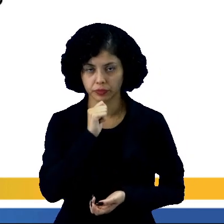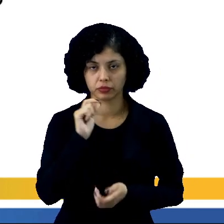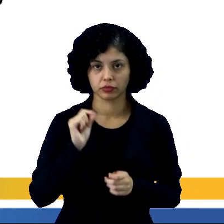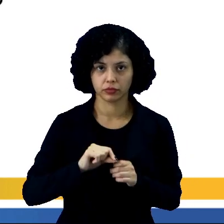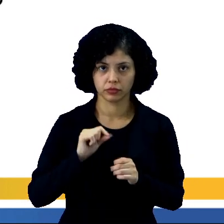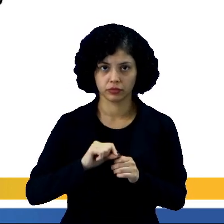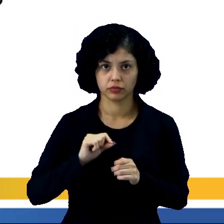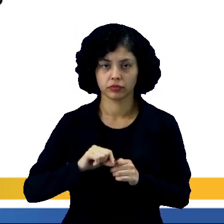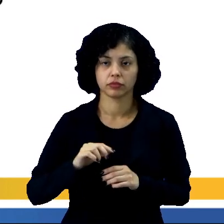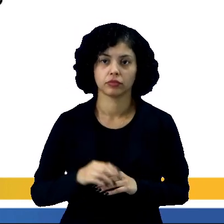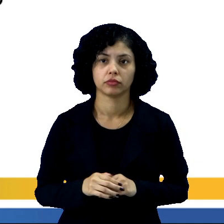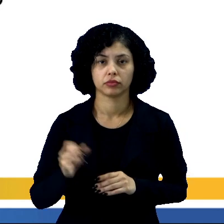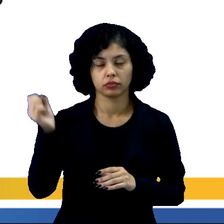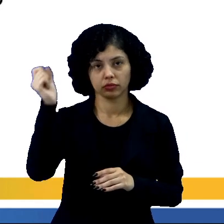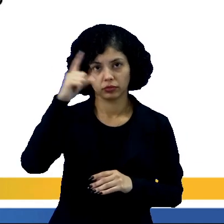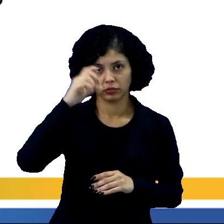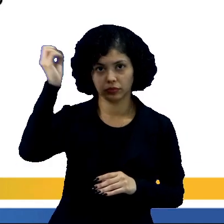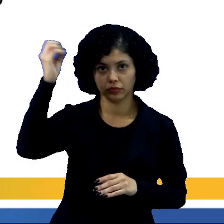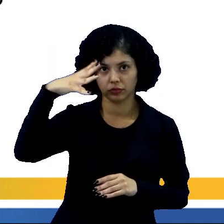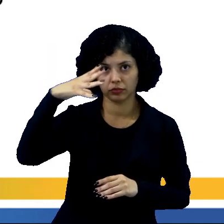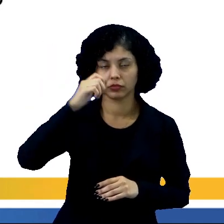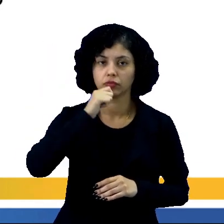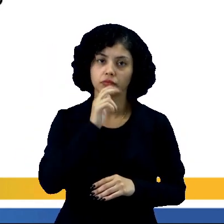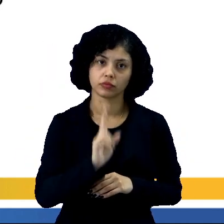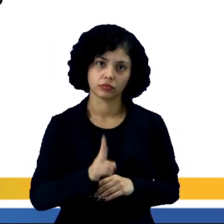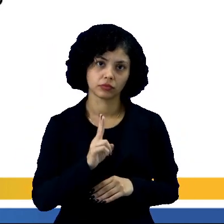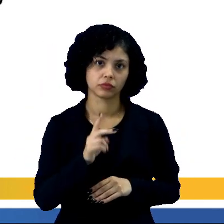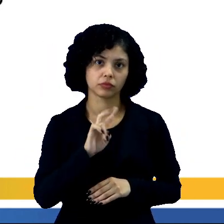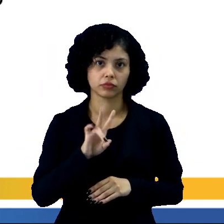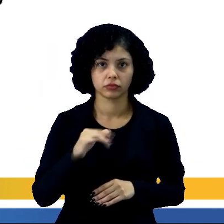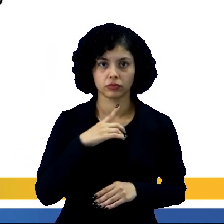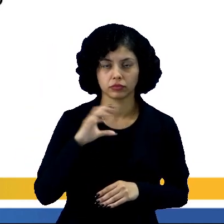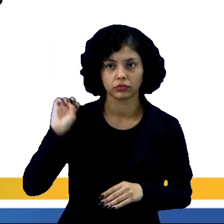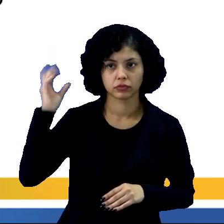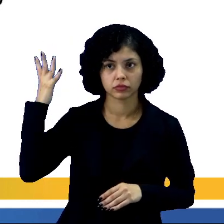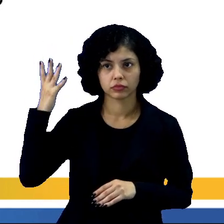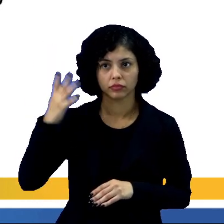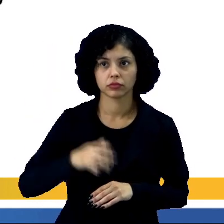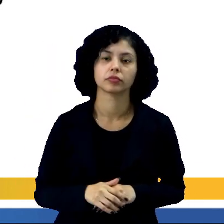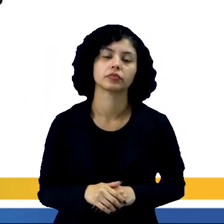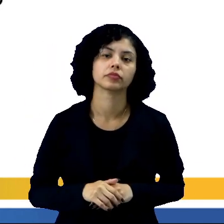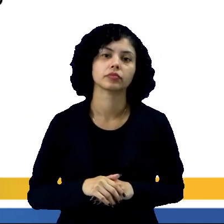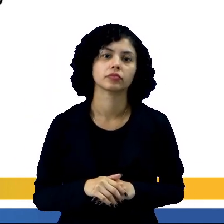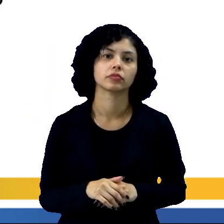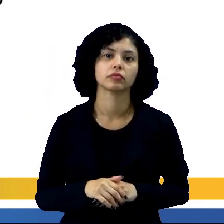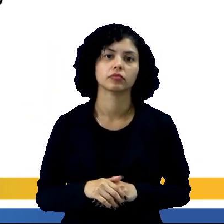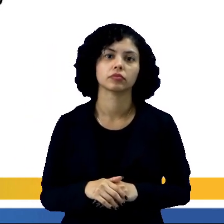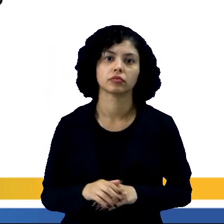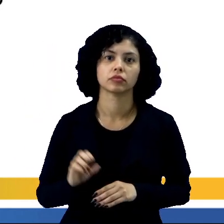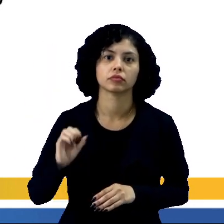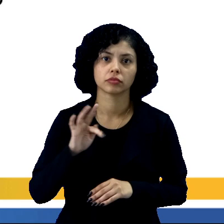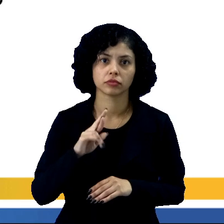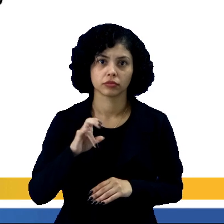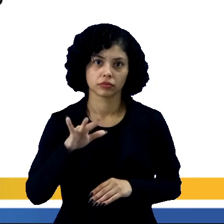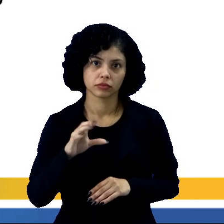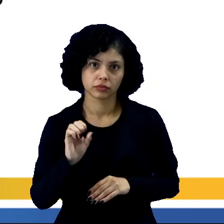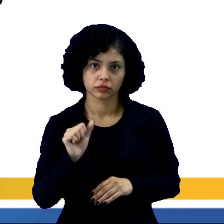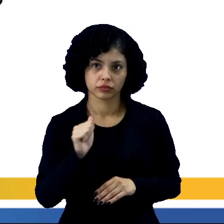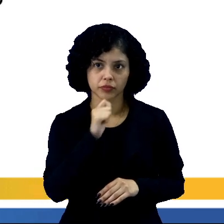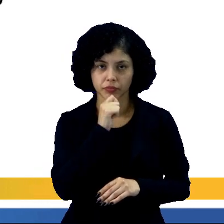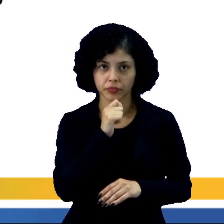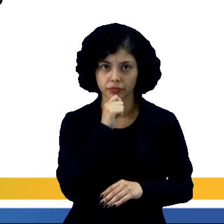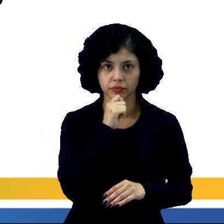efeitos de luz, né? Então sempre também vão acontecer esses efeitos aí